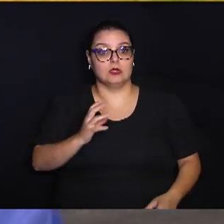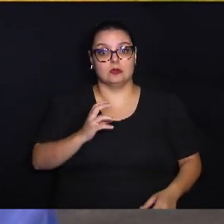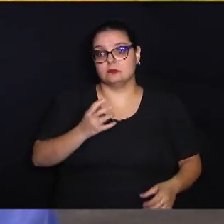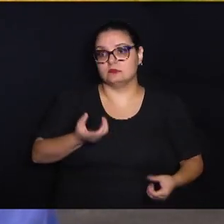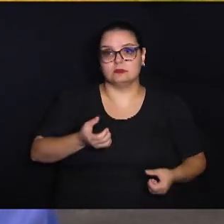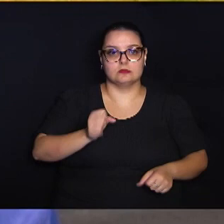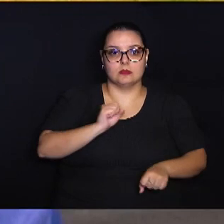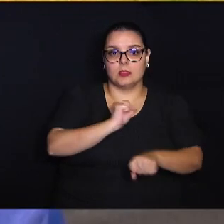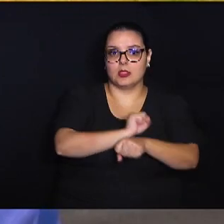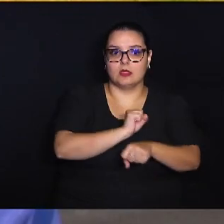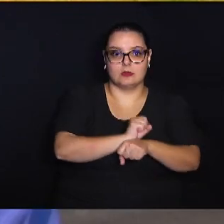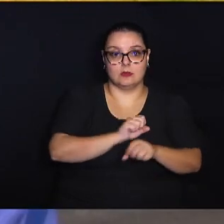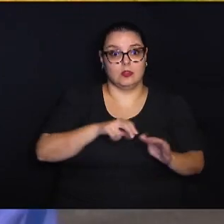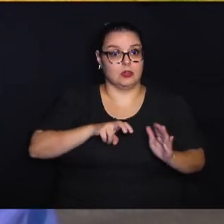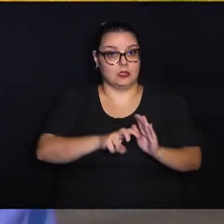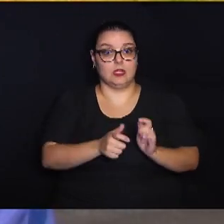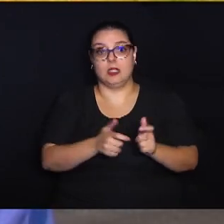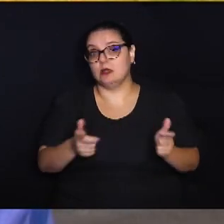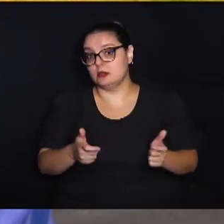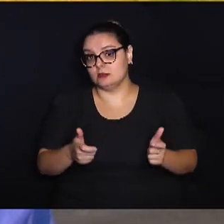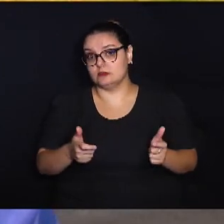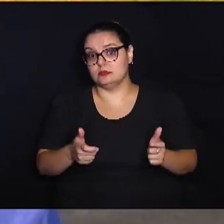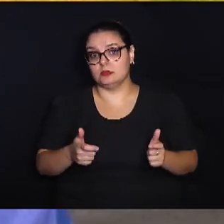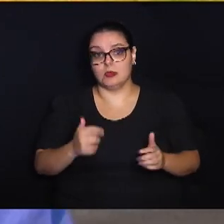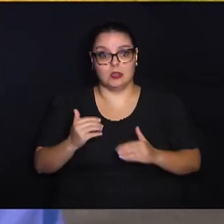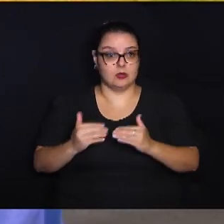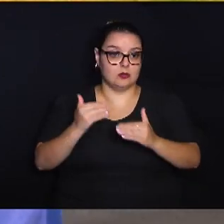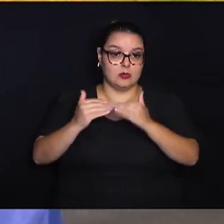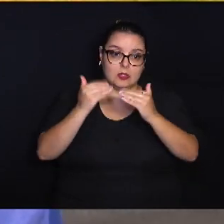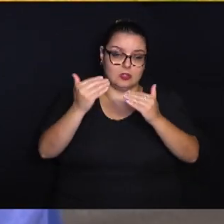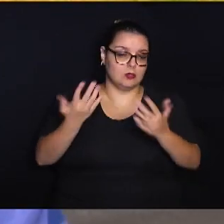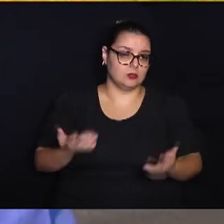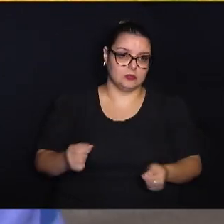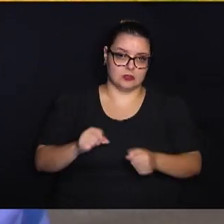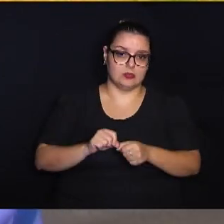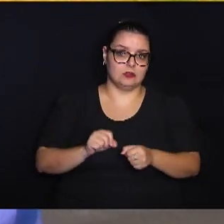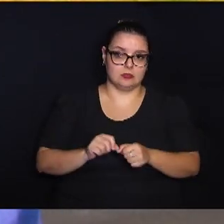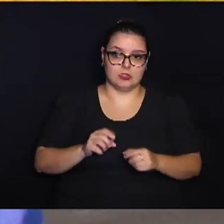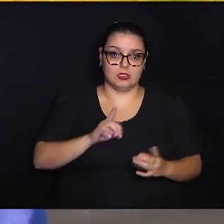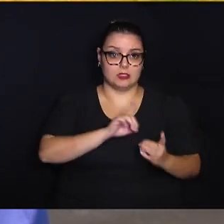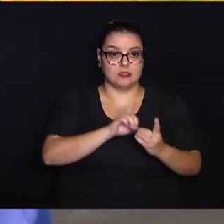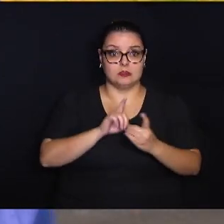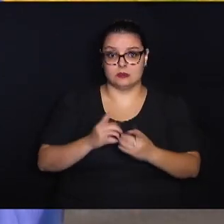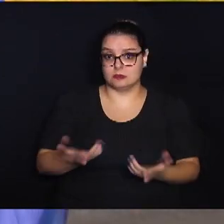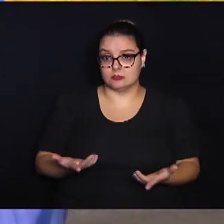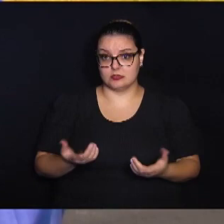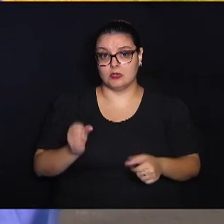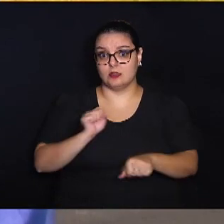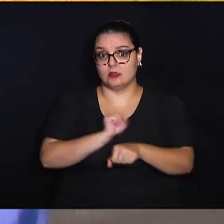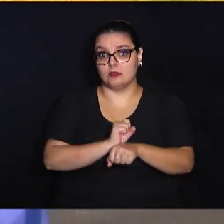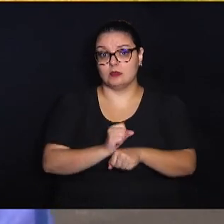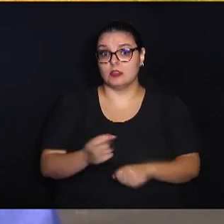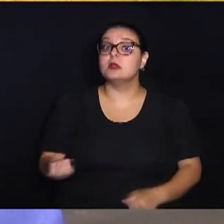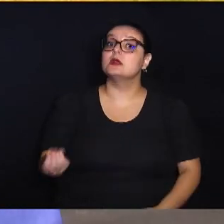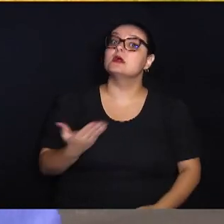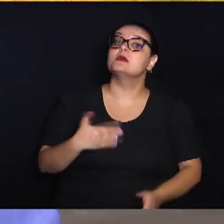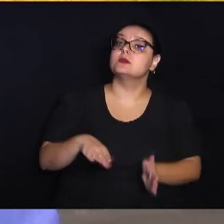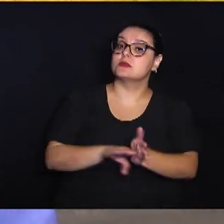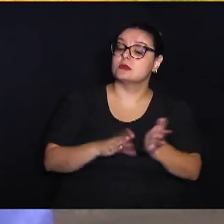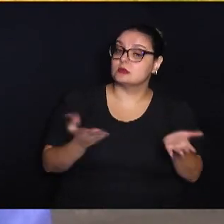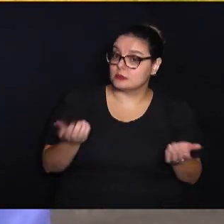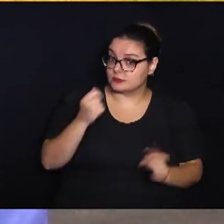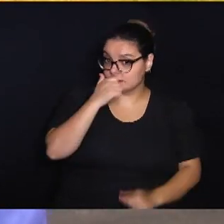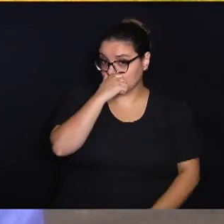exemplo, que é muito grande. Mesmo com a construção que estão fazendo, ela vai atender praticamente essa demanda reprimida. Mas e as novas que estão